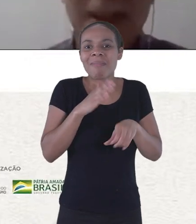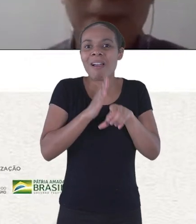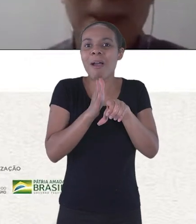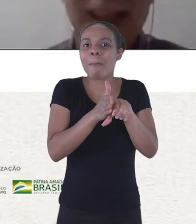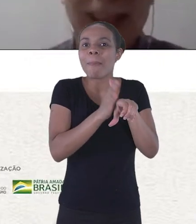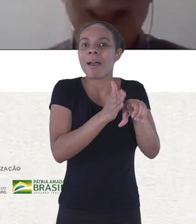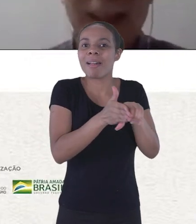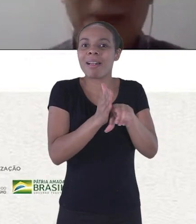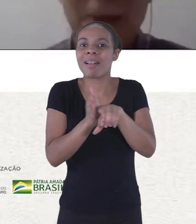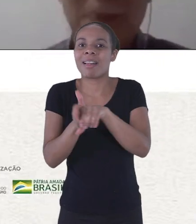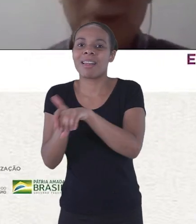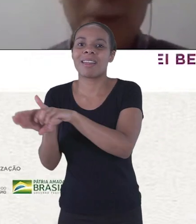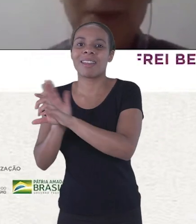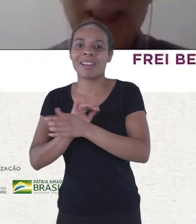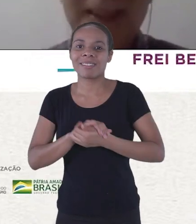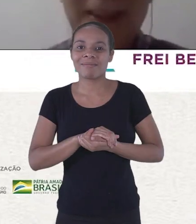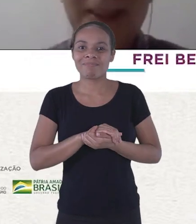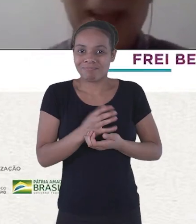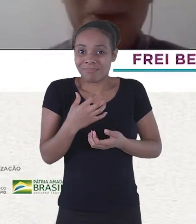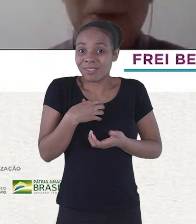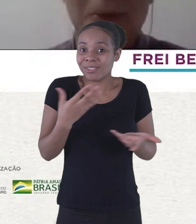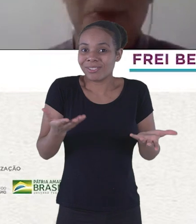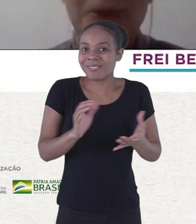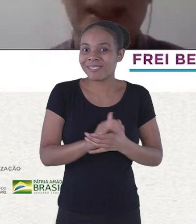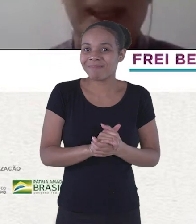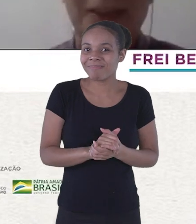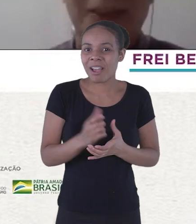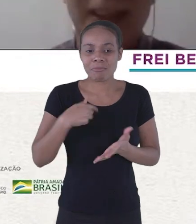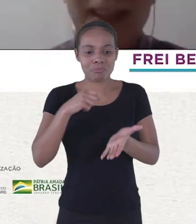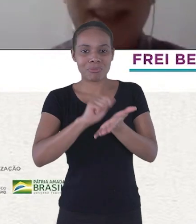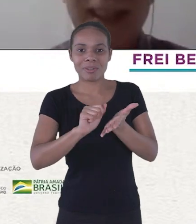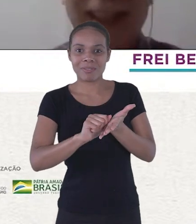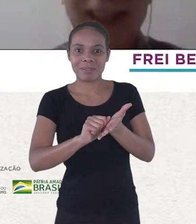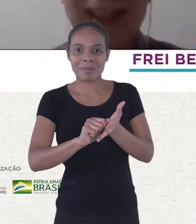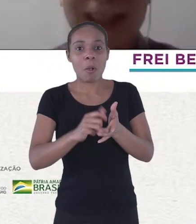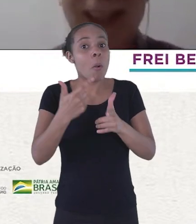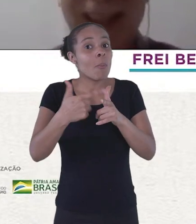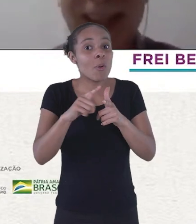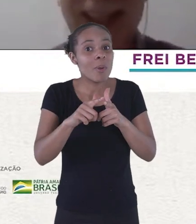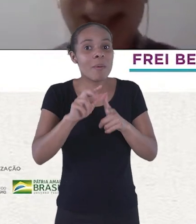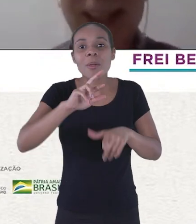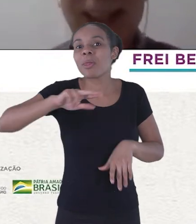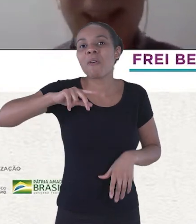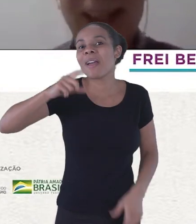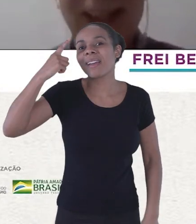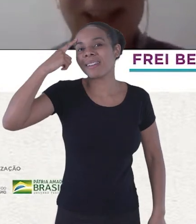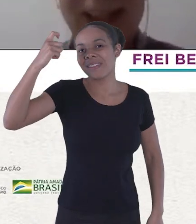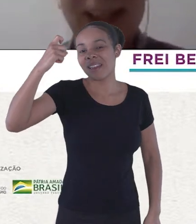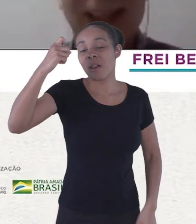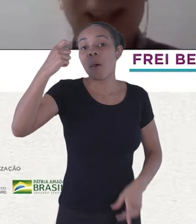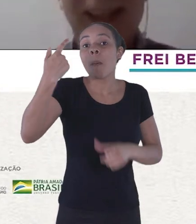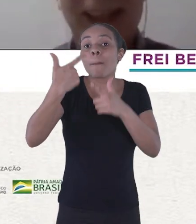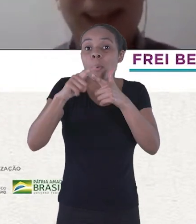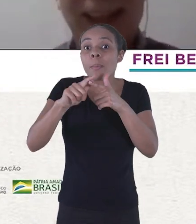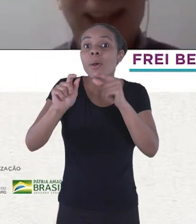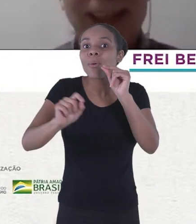o tema não é o problema, a questão está como contar a história, né? Exatamente. Bom,